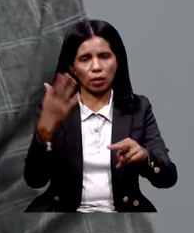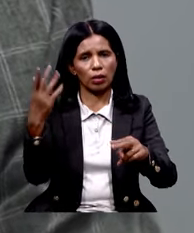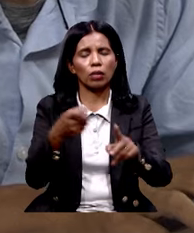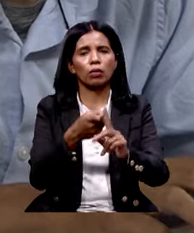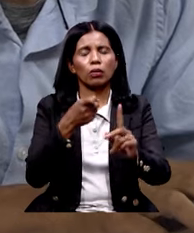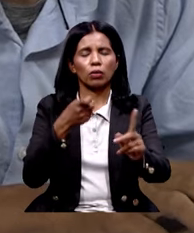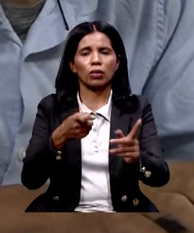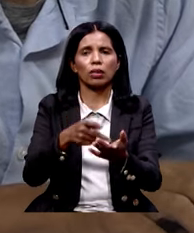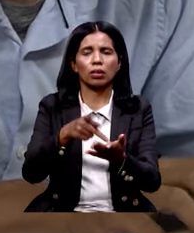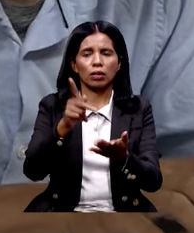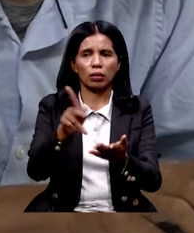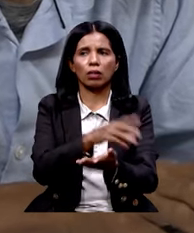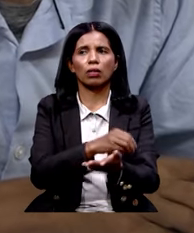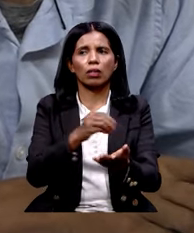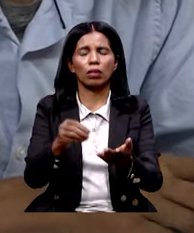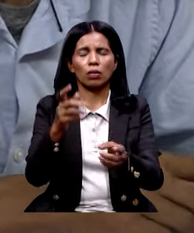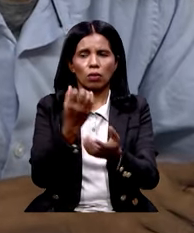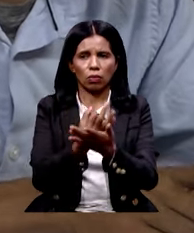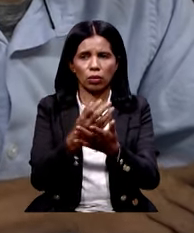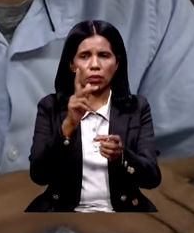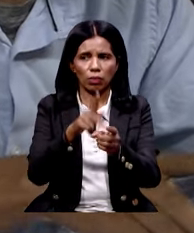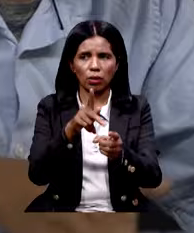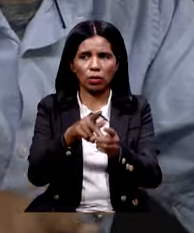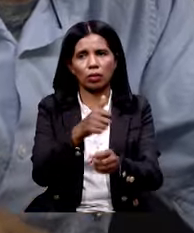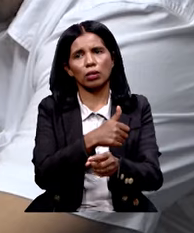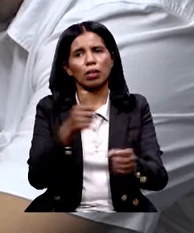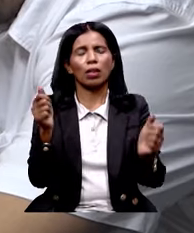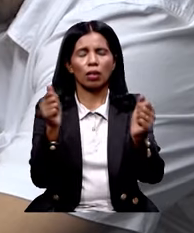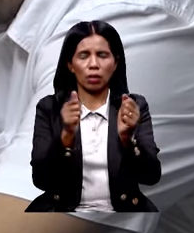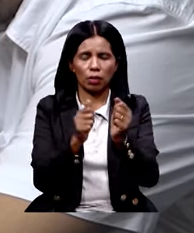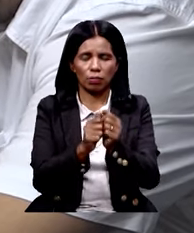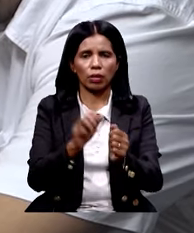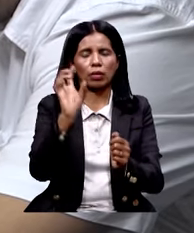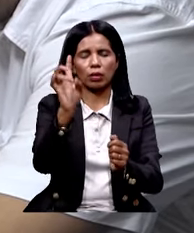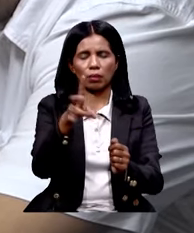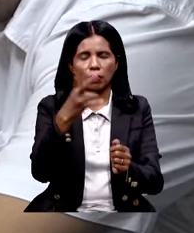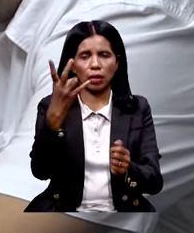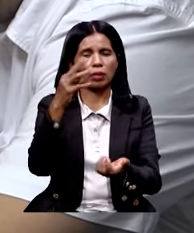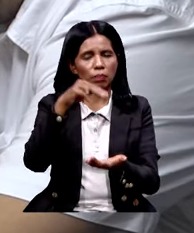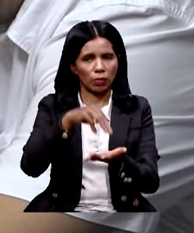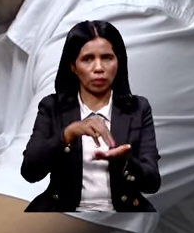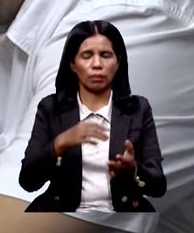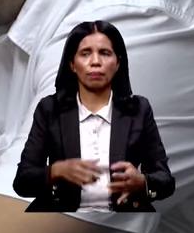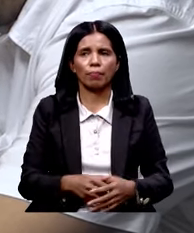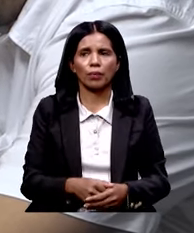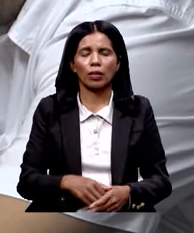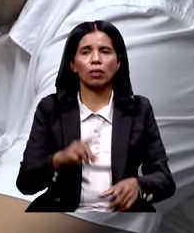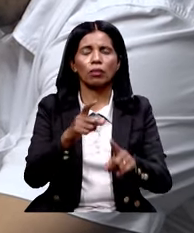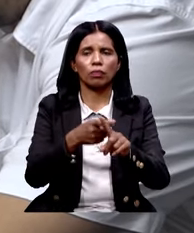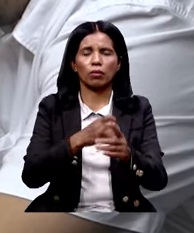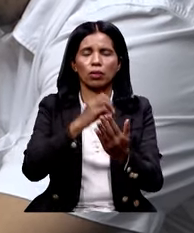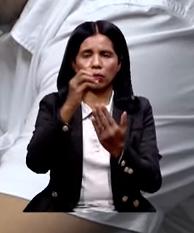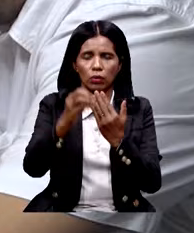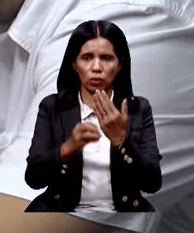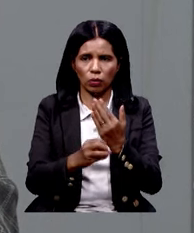os receitas investimento fundo minerai não receita selo que a muito tocou em San Luresinen Liu. De outubro